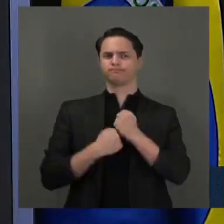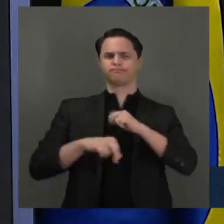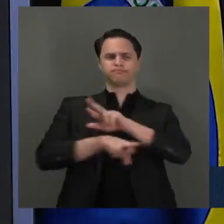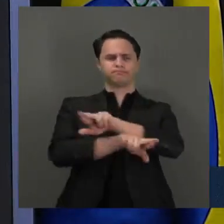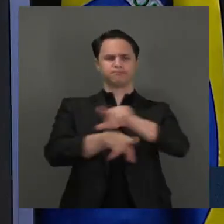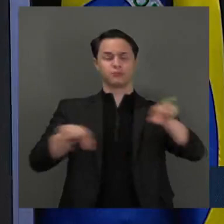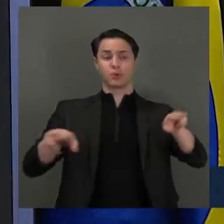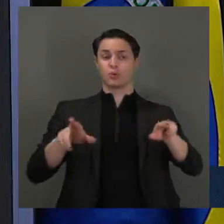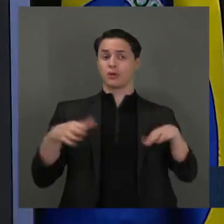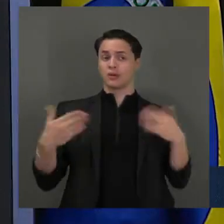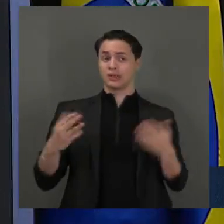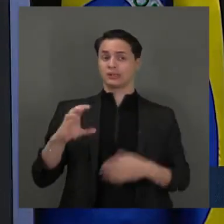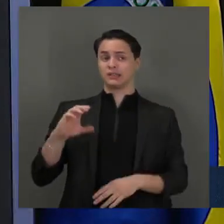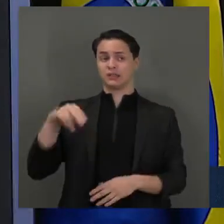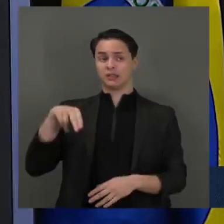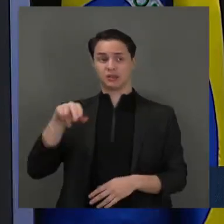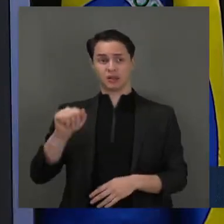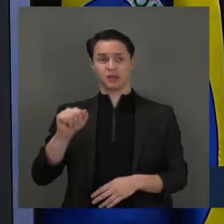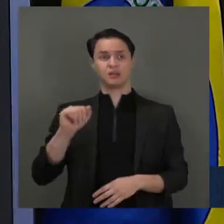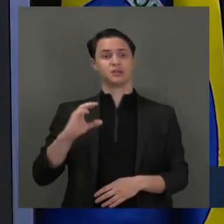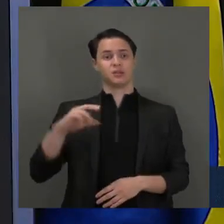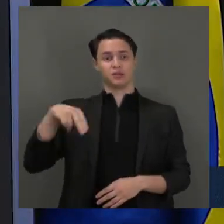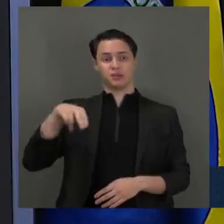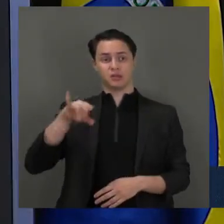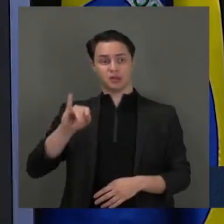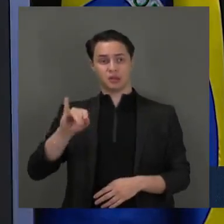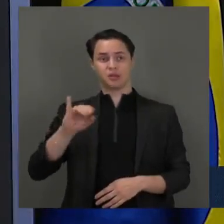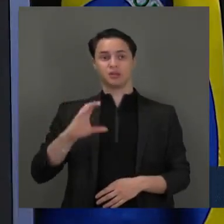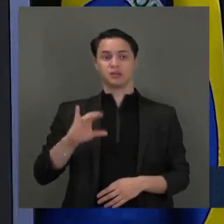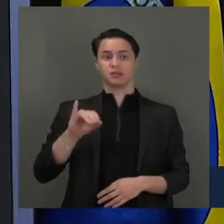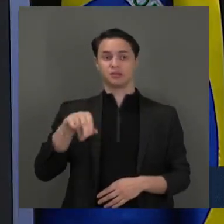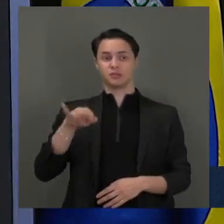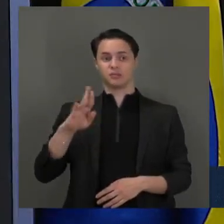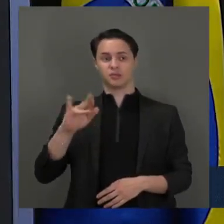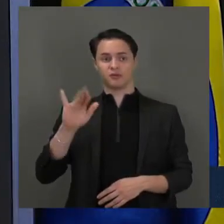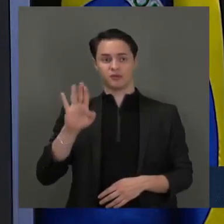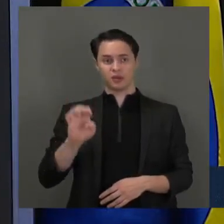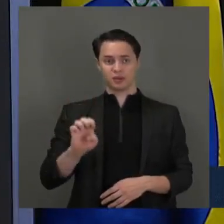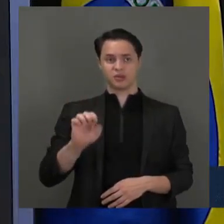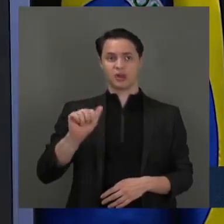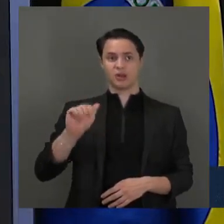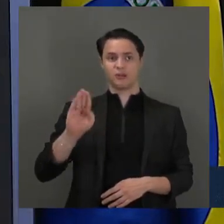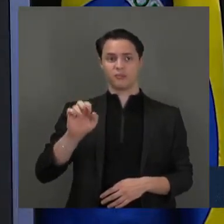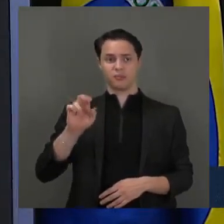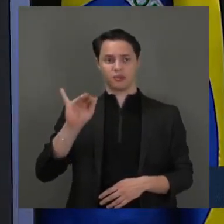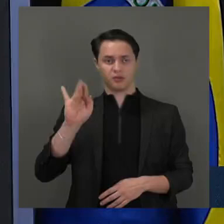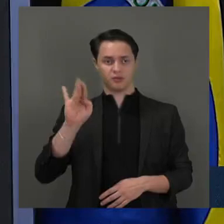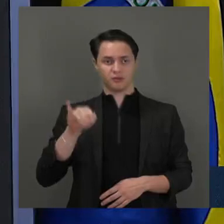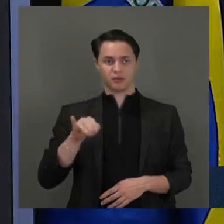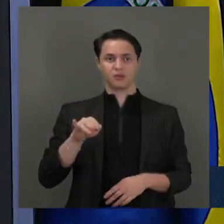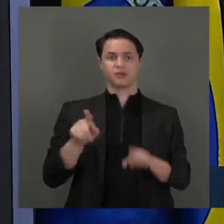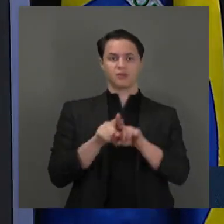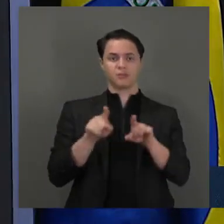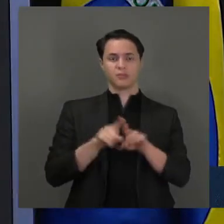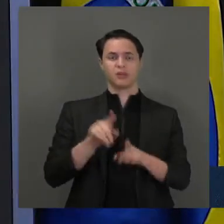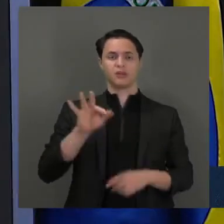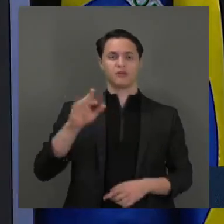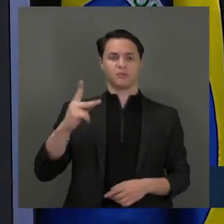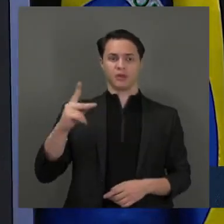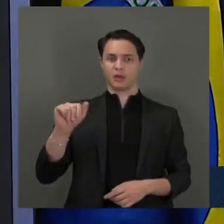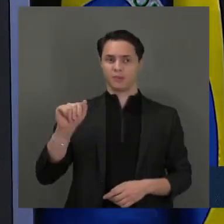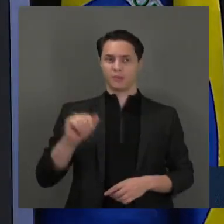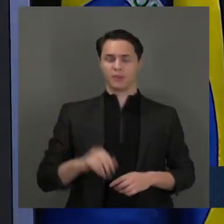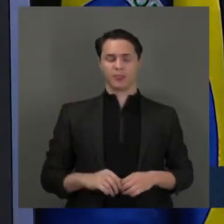setores, da CNA, da CNI, do Simprefert, da Abiquim e também da FPA. Mas eu quero